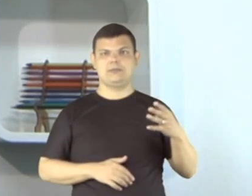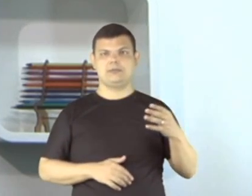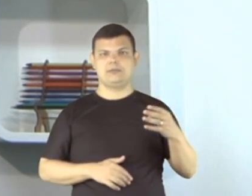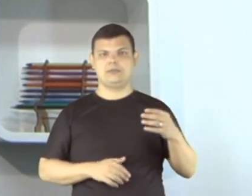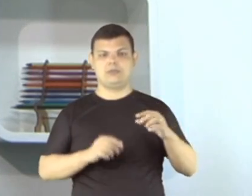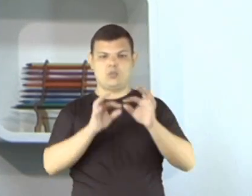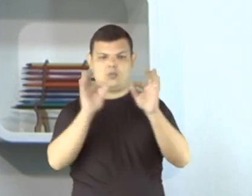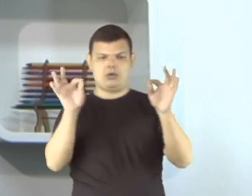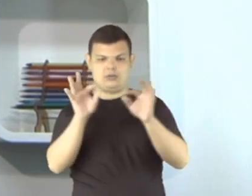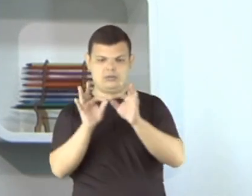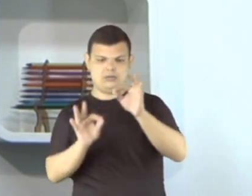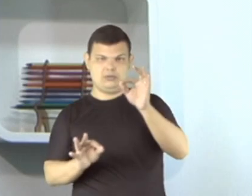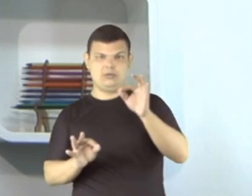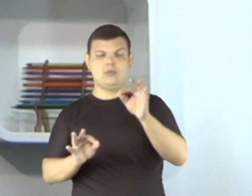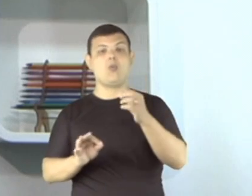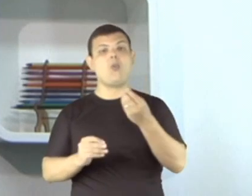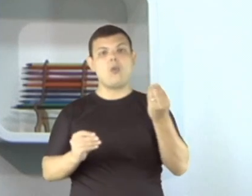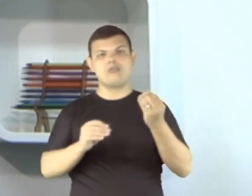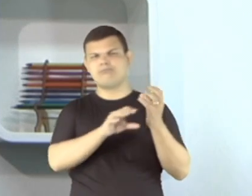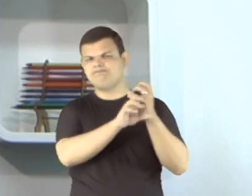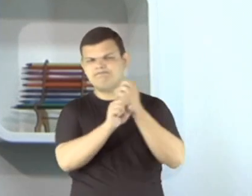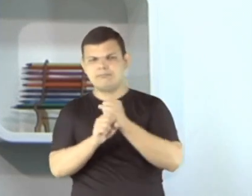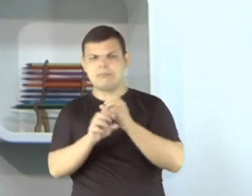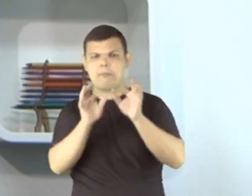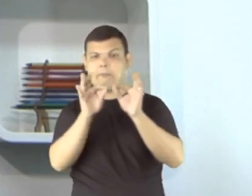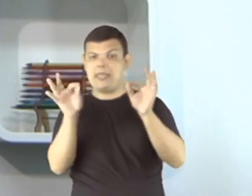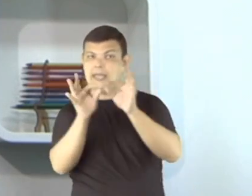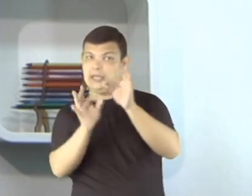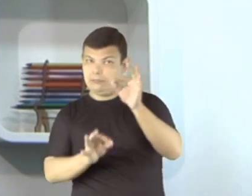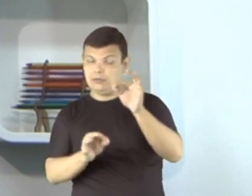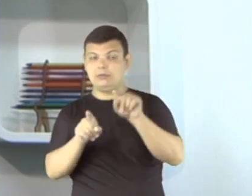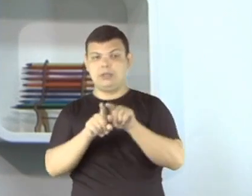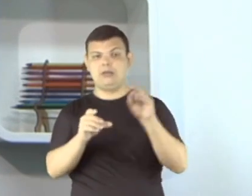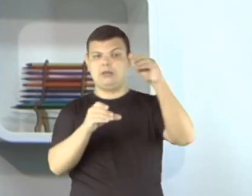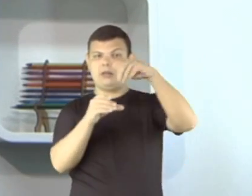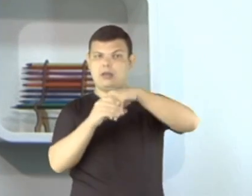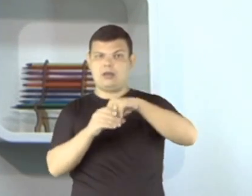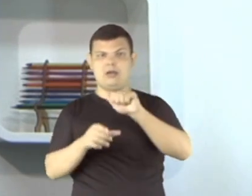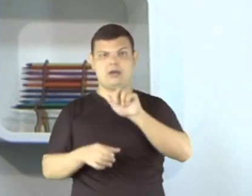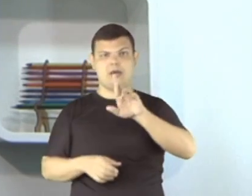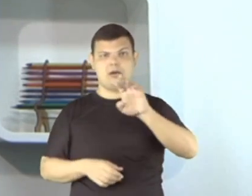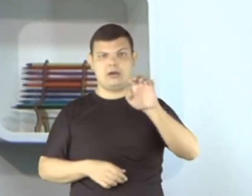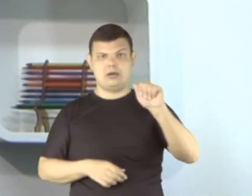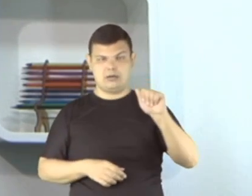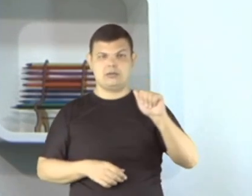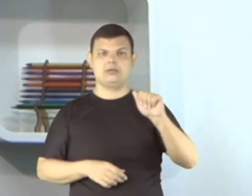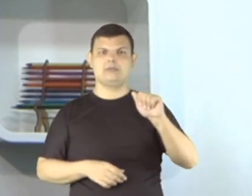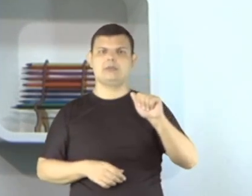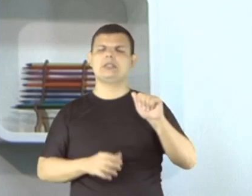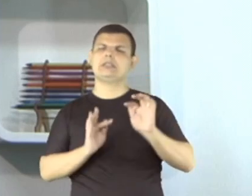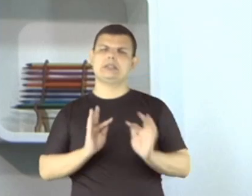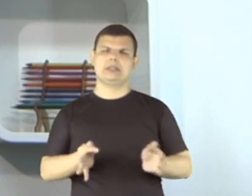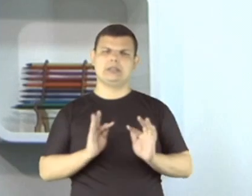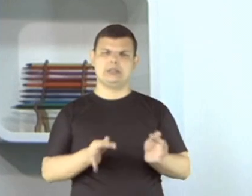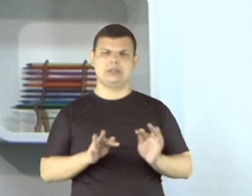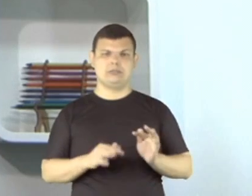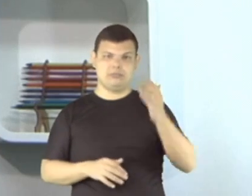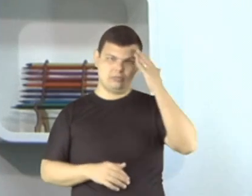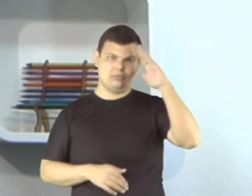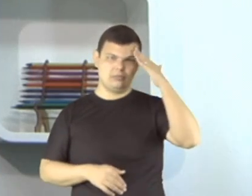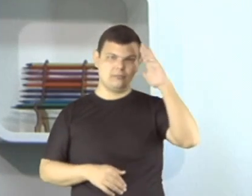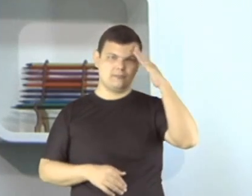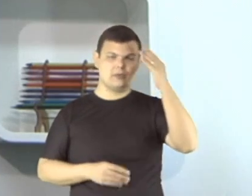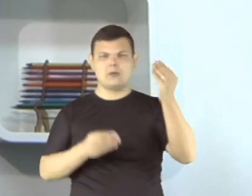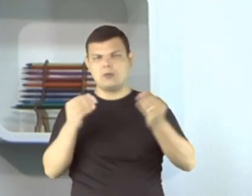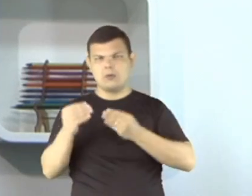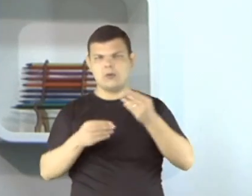um retângulo, como calcular o perímetro e a área de um retângulo, vai ficar muito mais simples entender como isso